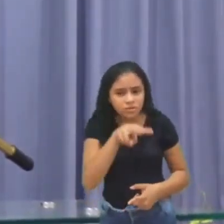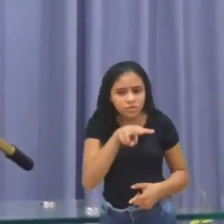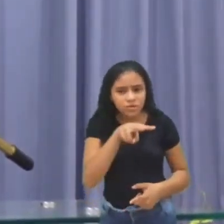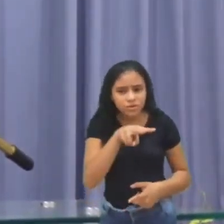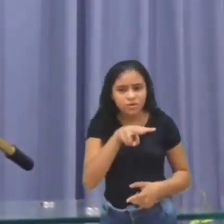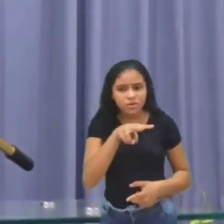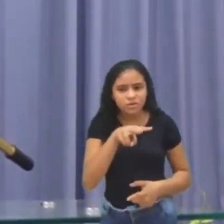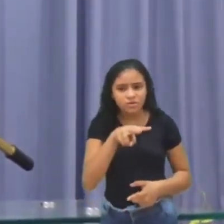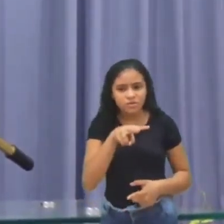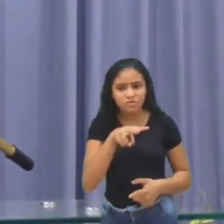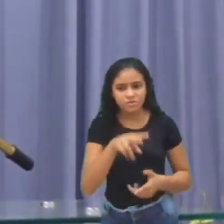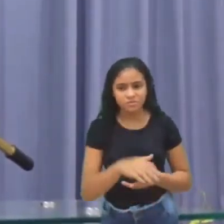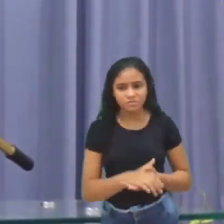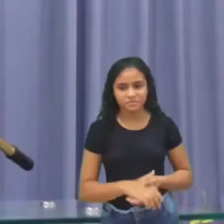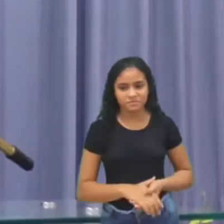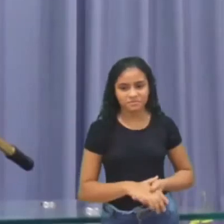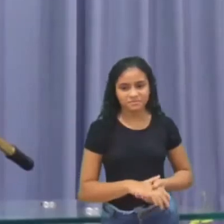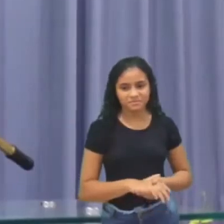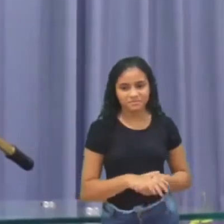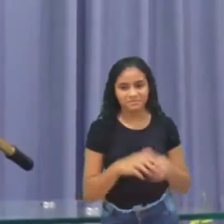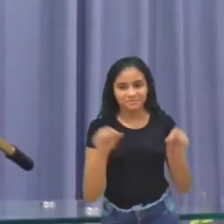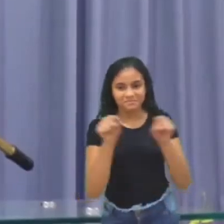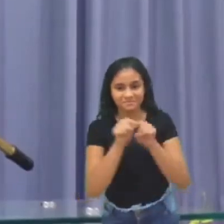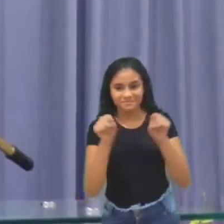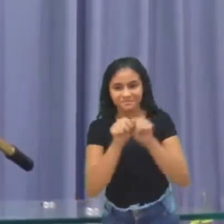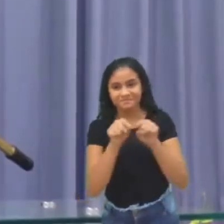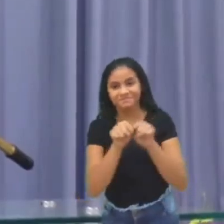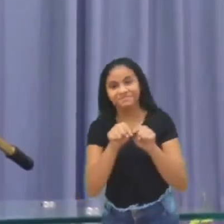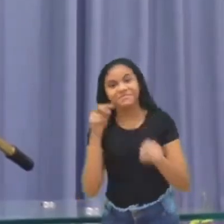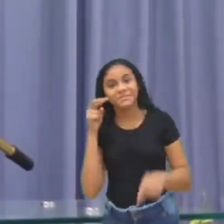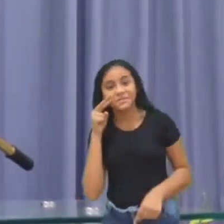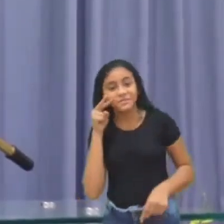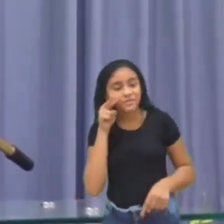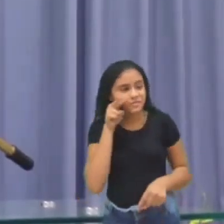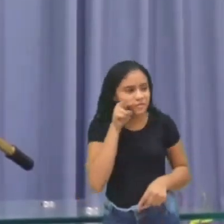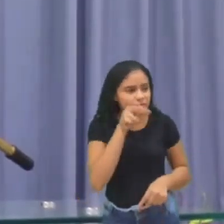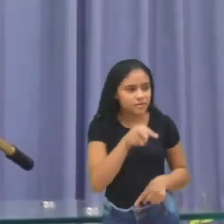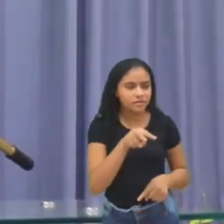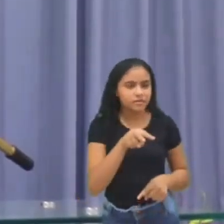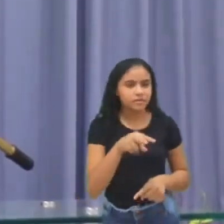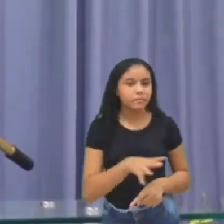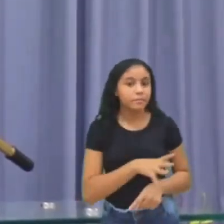e assim também éramos aos seus olhos. Queridos,